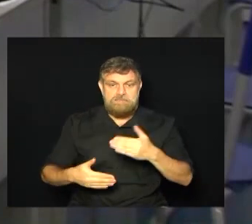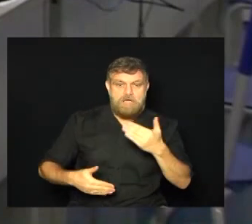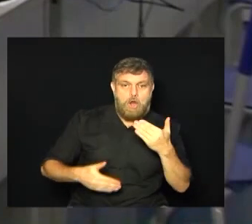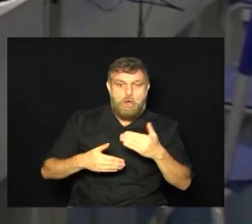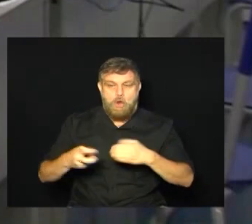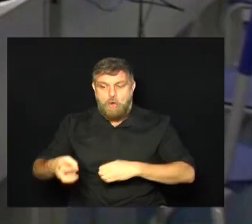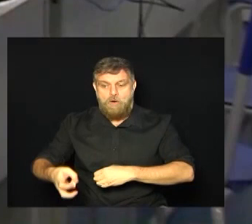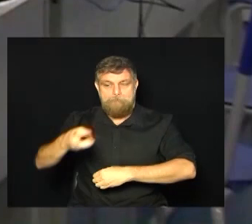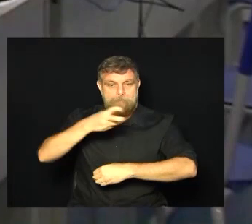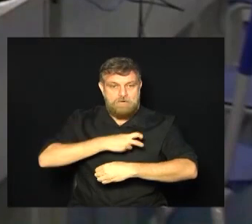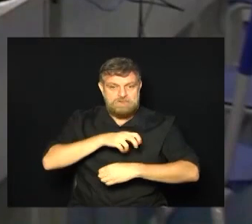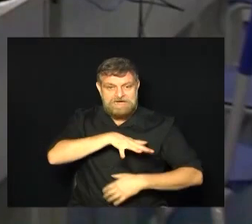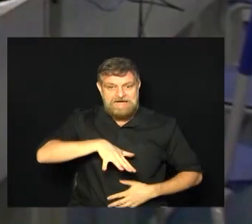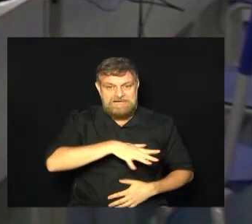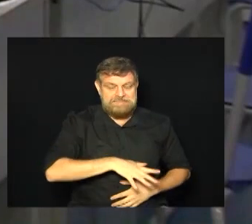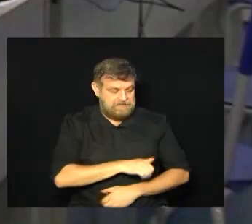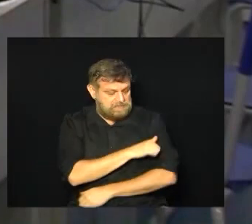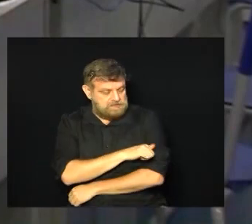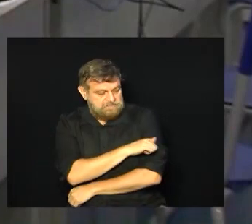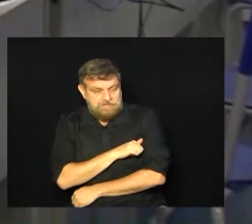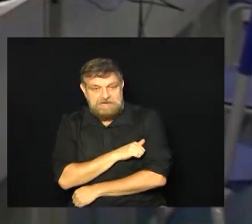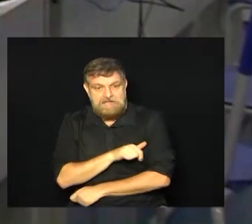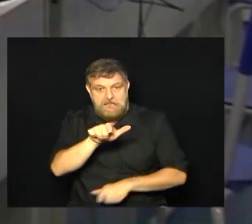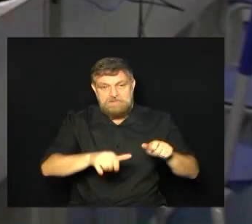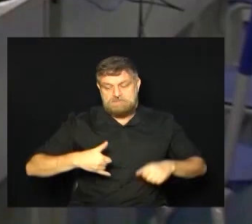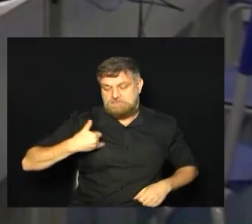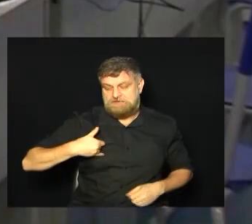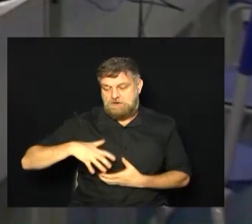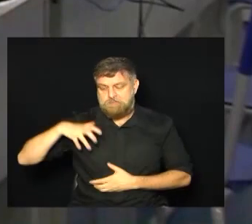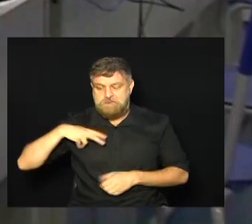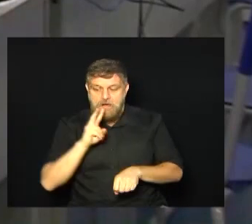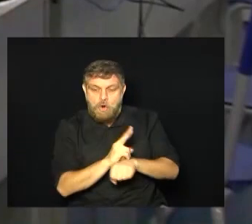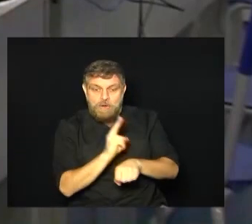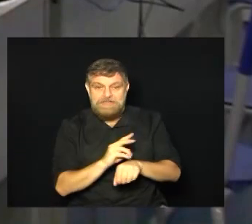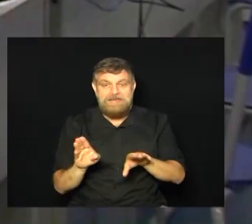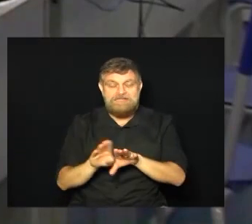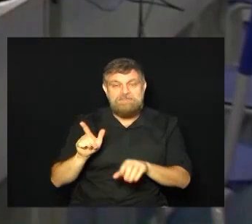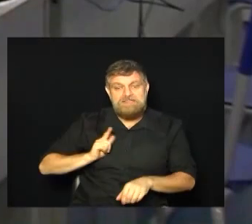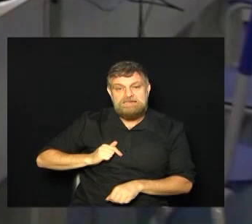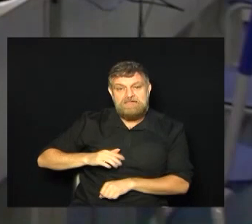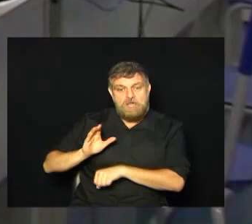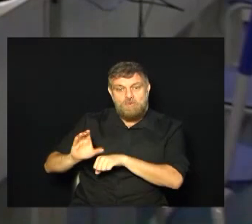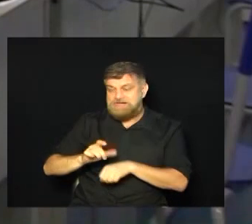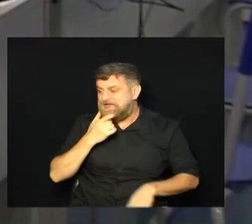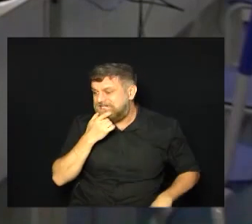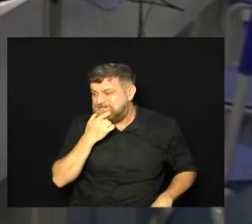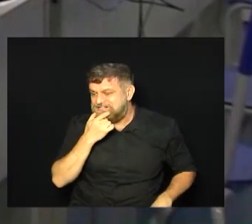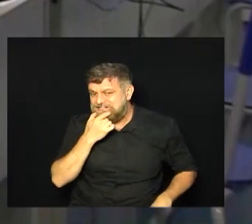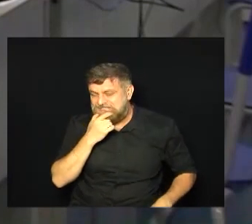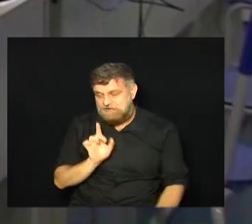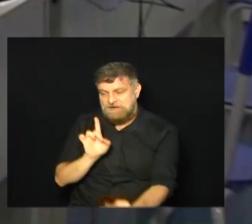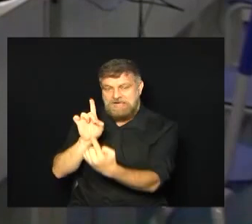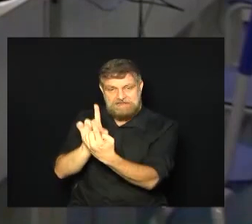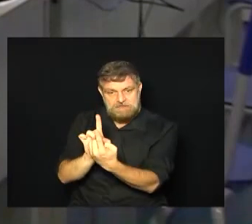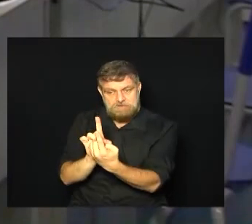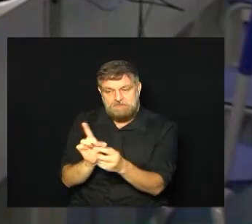de enfermagem, a gente tem o curso de cuidador de idosos. E além desses, a gente ainda tem o curso de inglês para atendimento